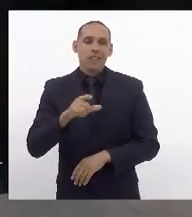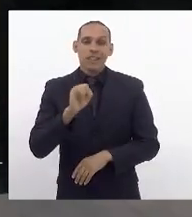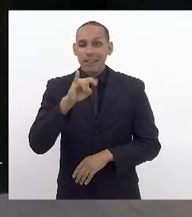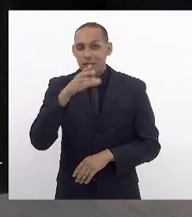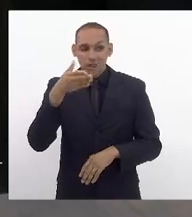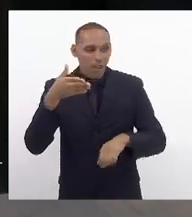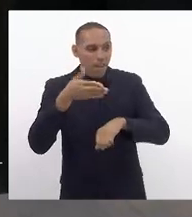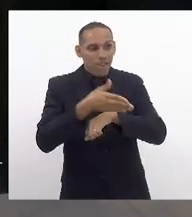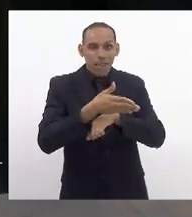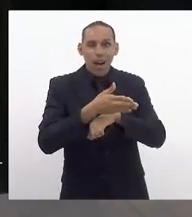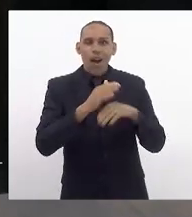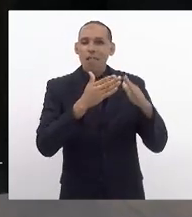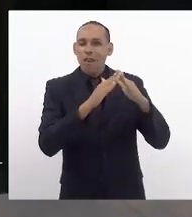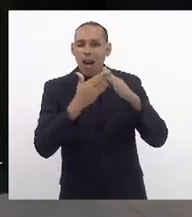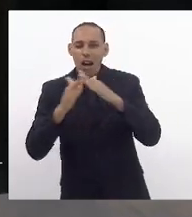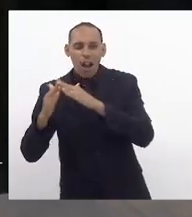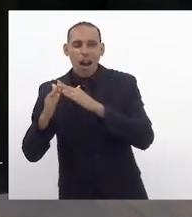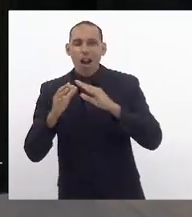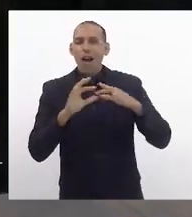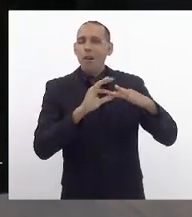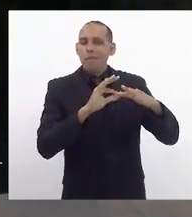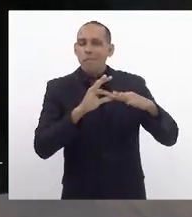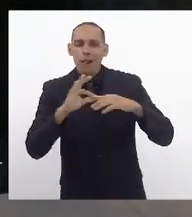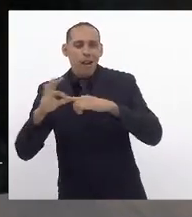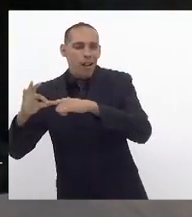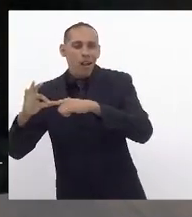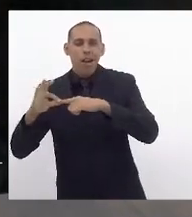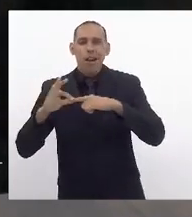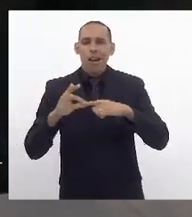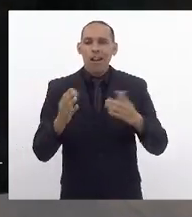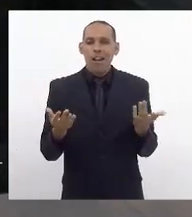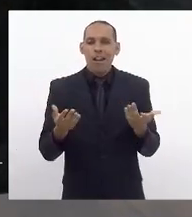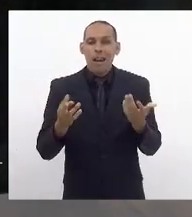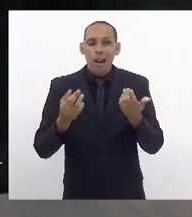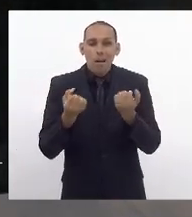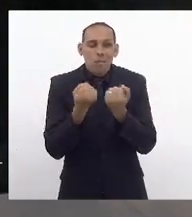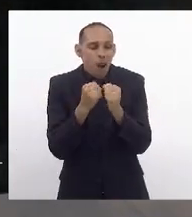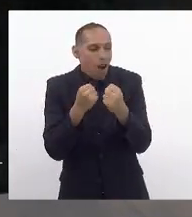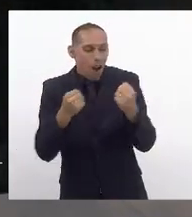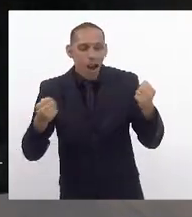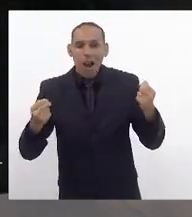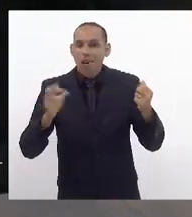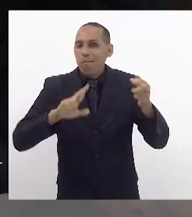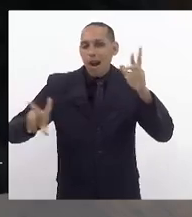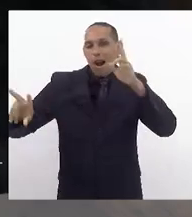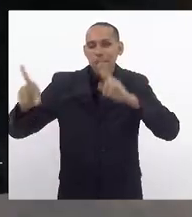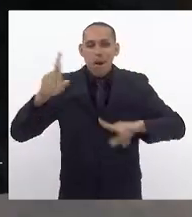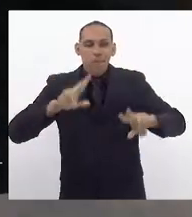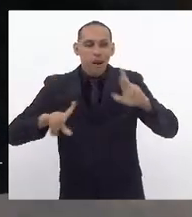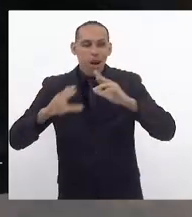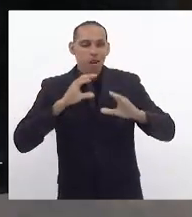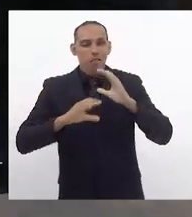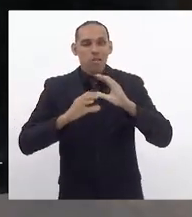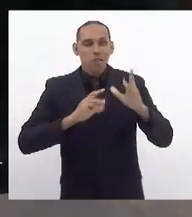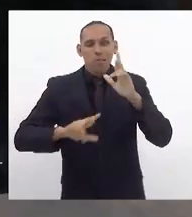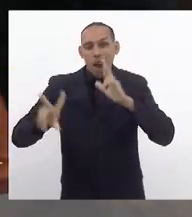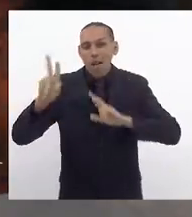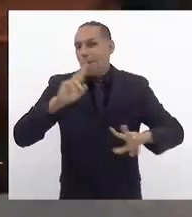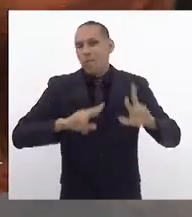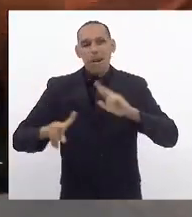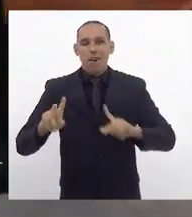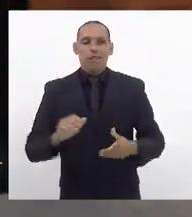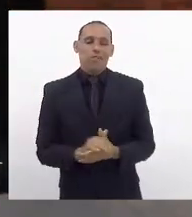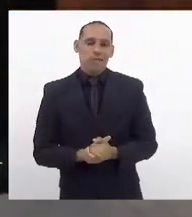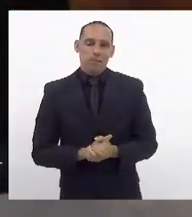nas favelas e periferias, o abismo comunicacional em banda